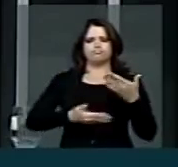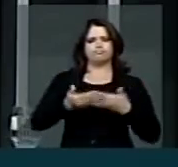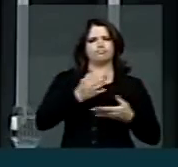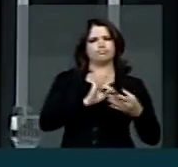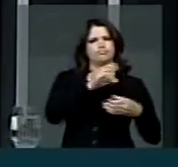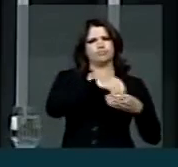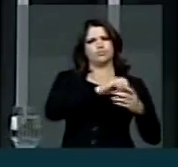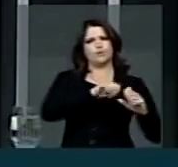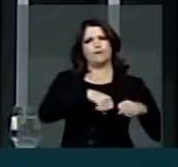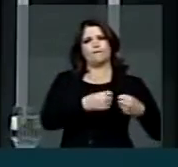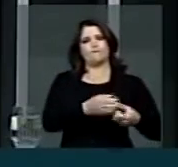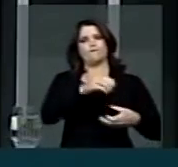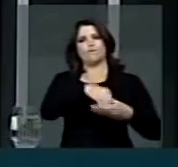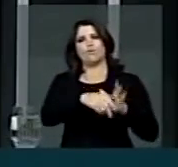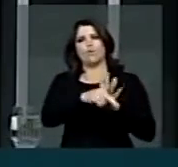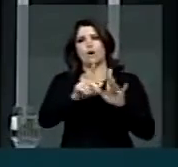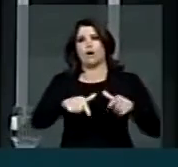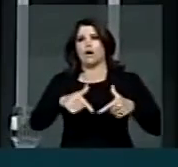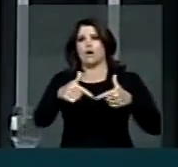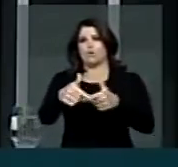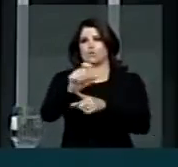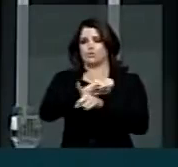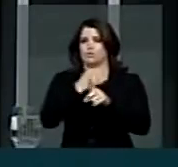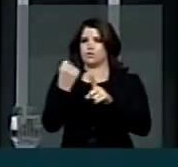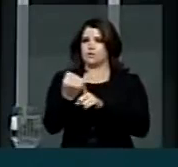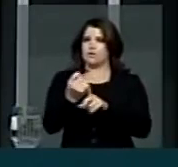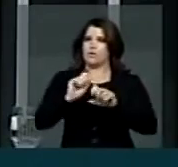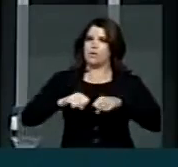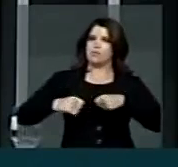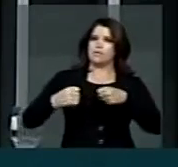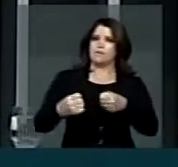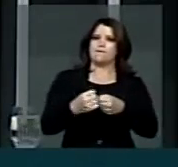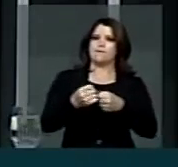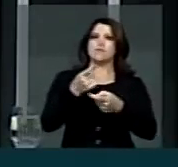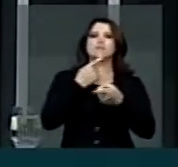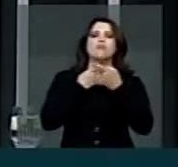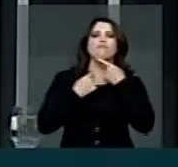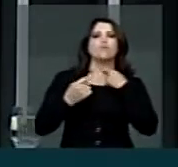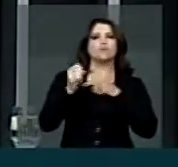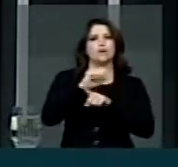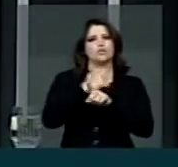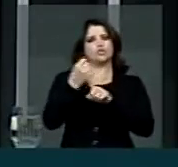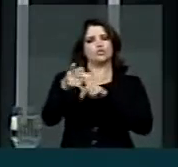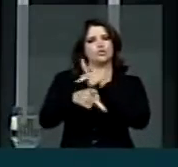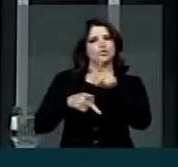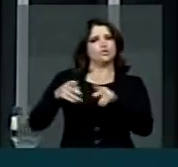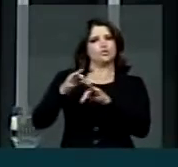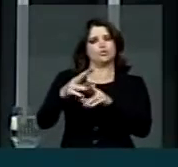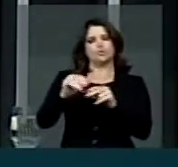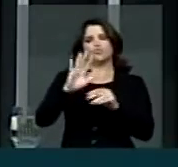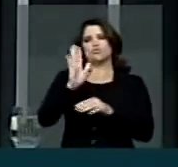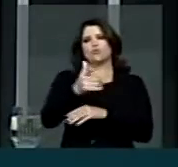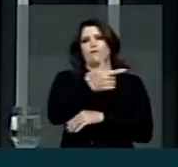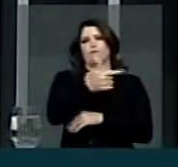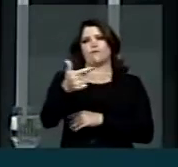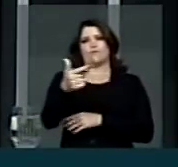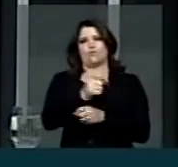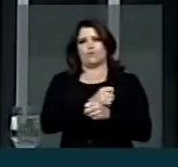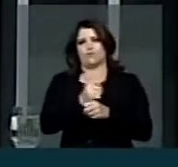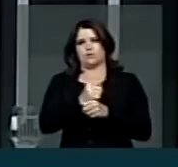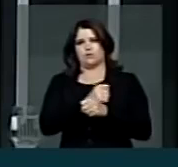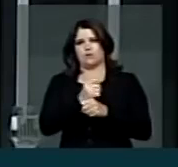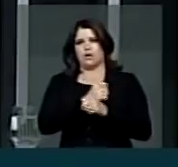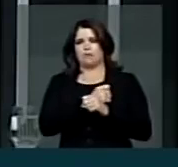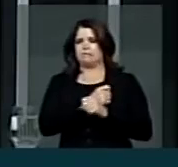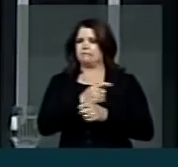em punho a bandeira das lutas sociais, a defesa das inspirações populares. Foram 22 anos de